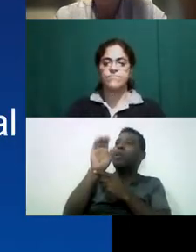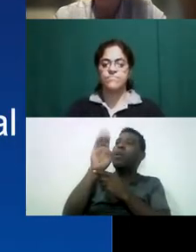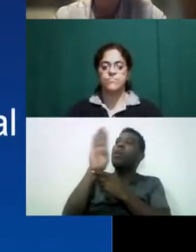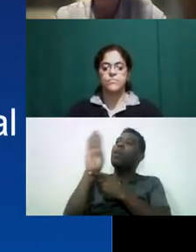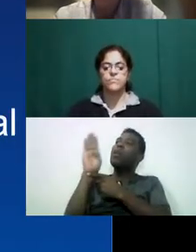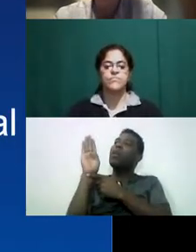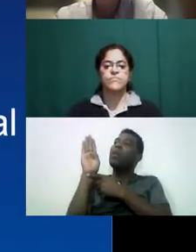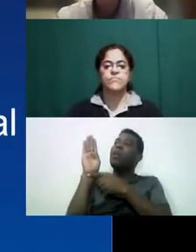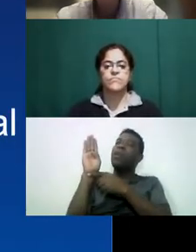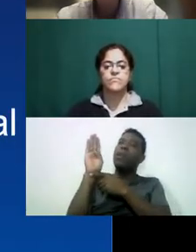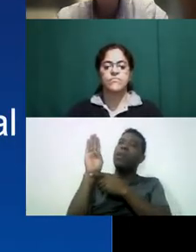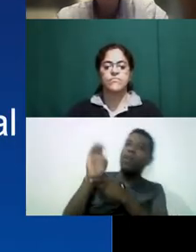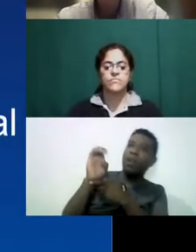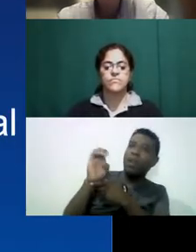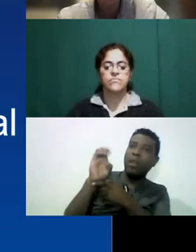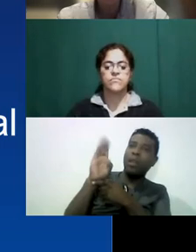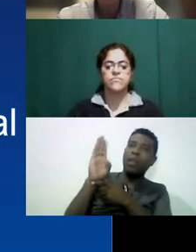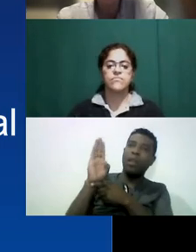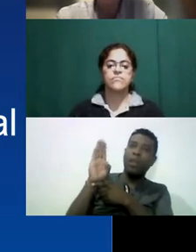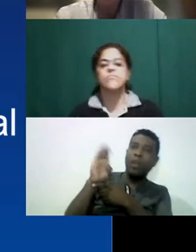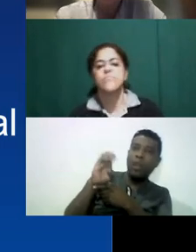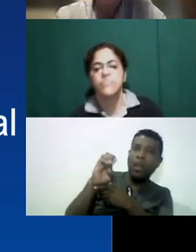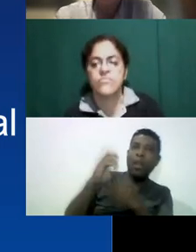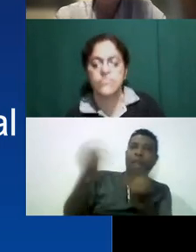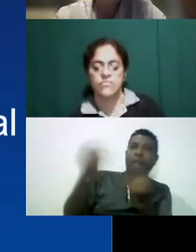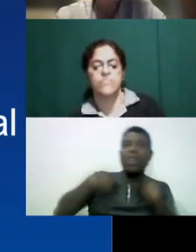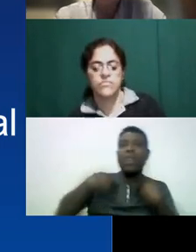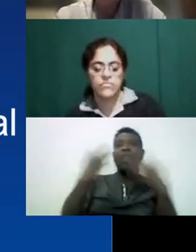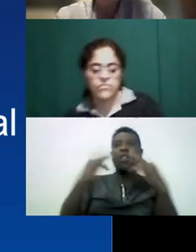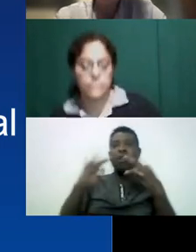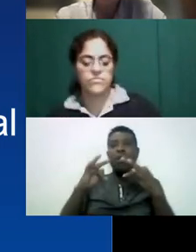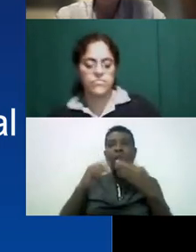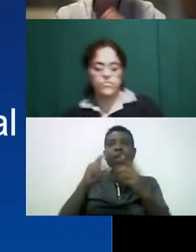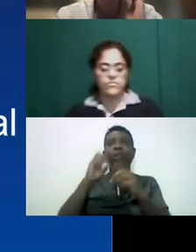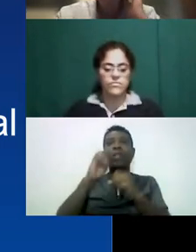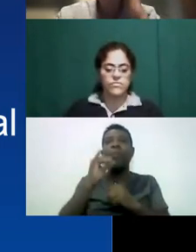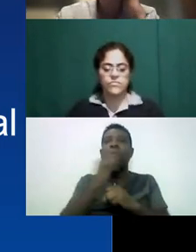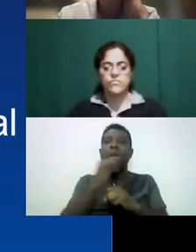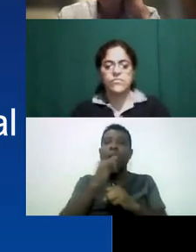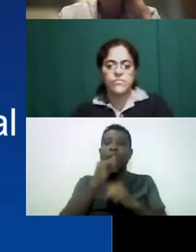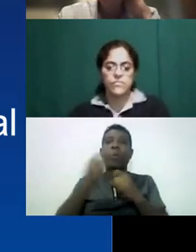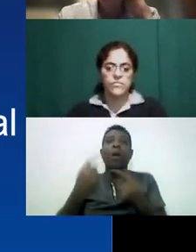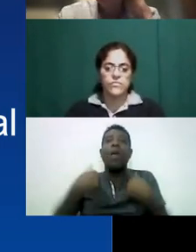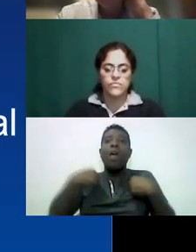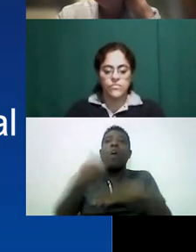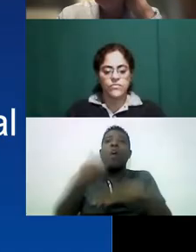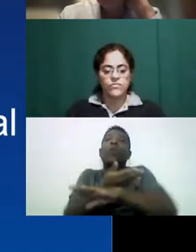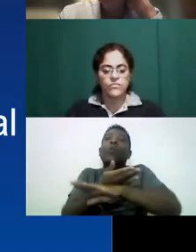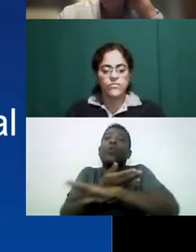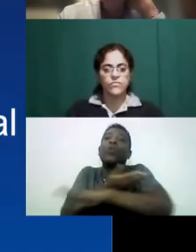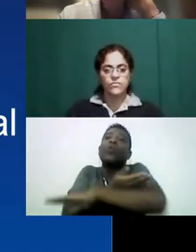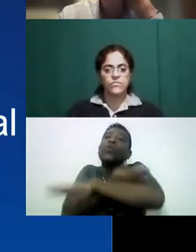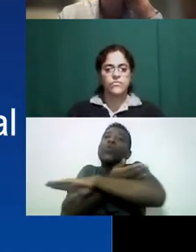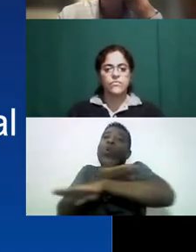da cervical. Então, se eu fico olhando meu computador o tempo inteiro com a cabeça inclinada, eu tenho uma tensão aumentada